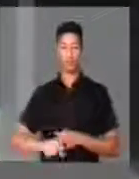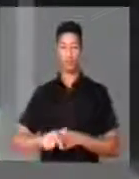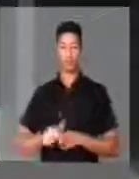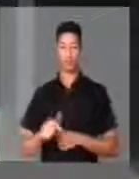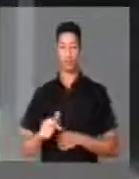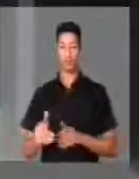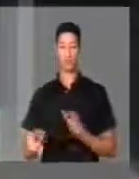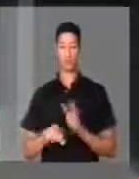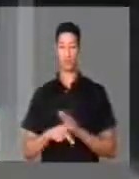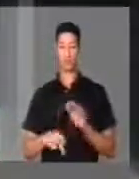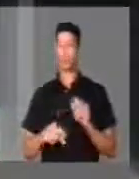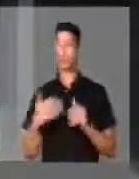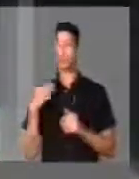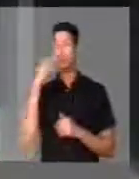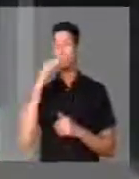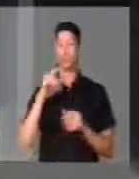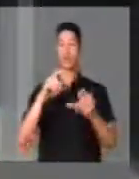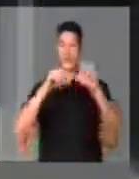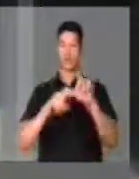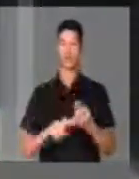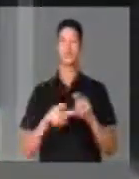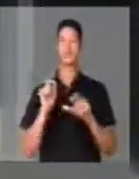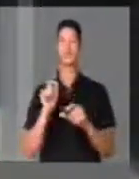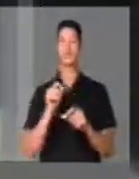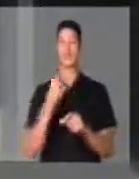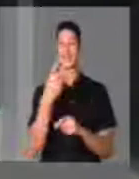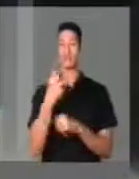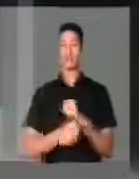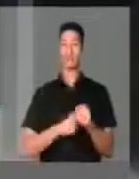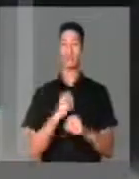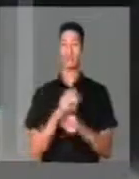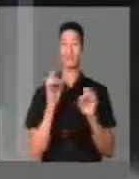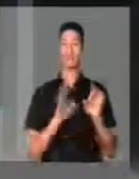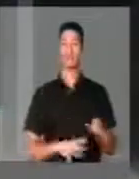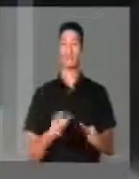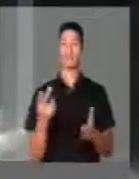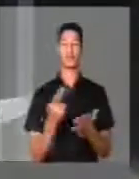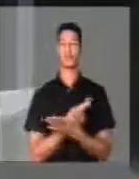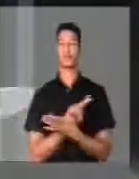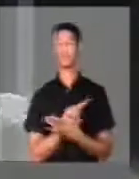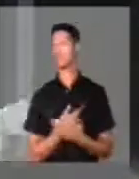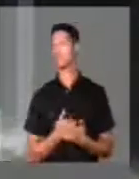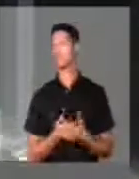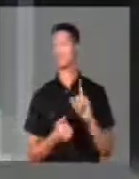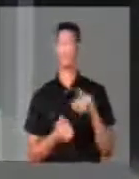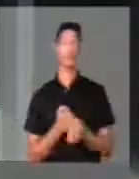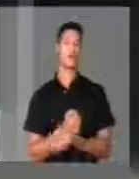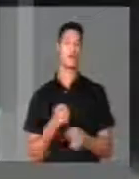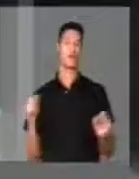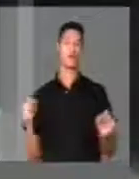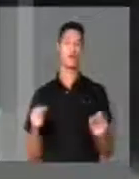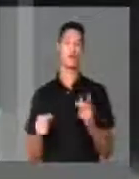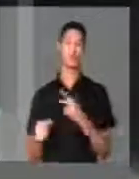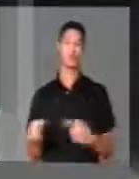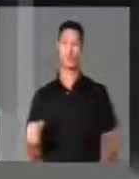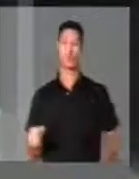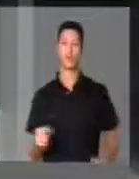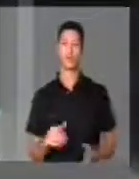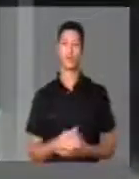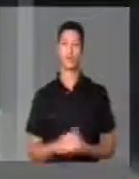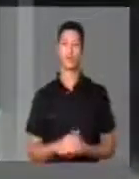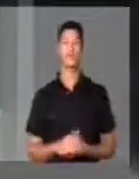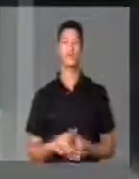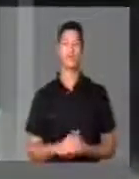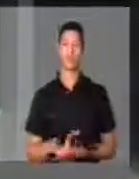um passivo altíssimo em torno da dívida que em 3 anos eles deixariam de realizar. Não é possível, senhor presidente.